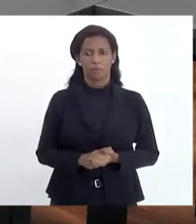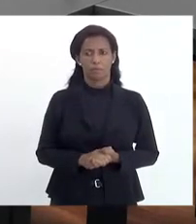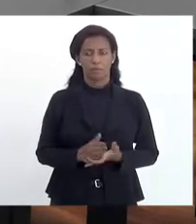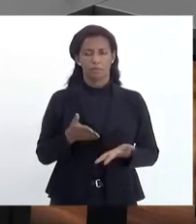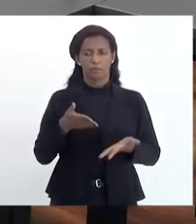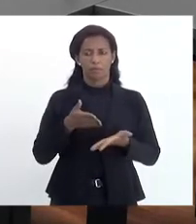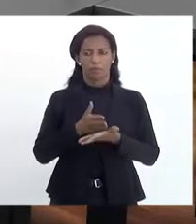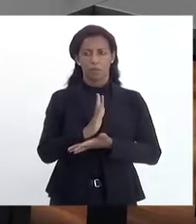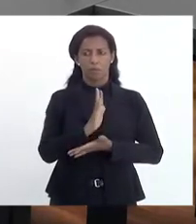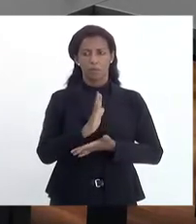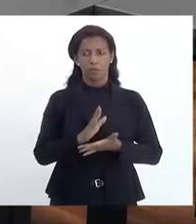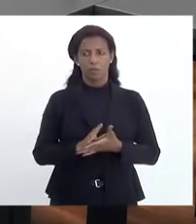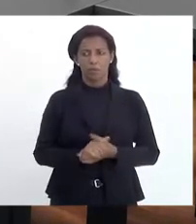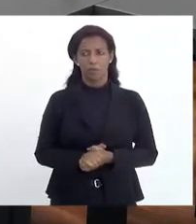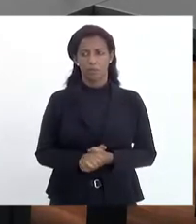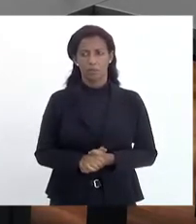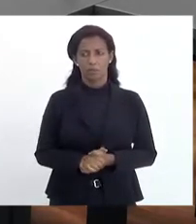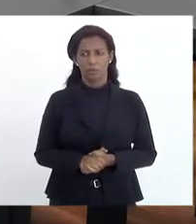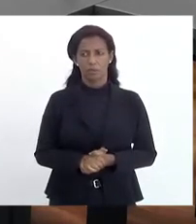Aprovado.